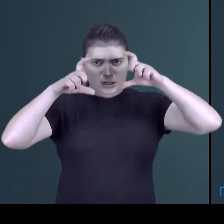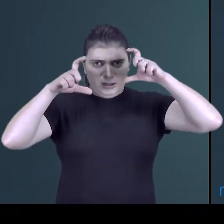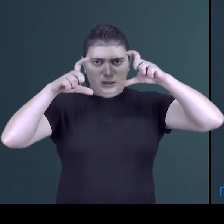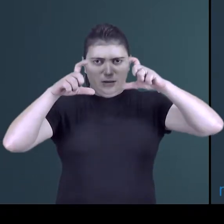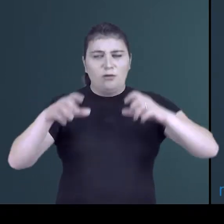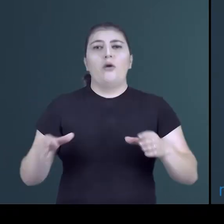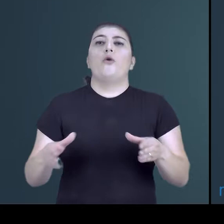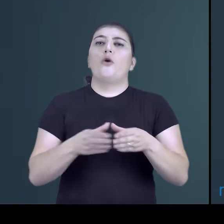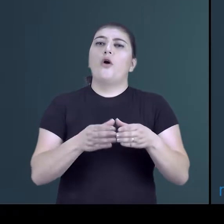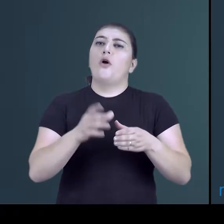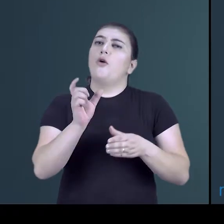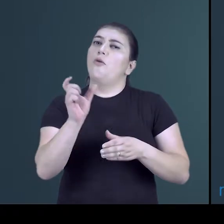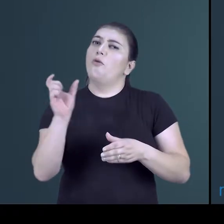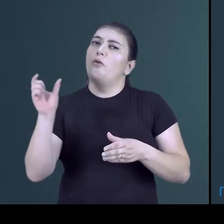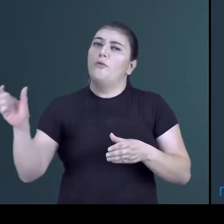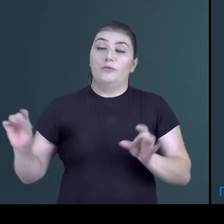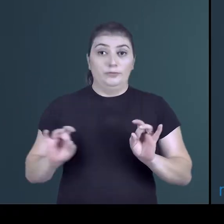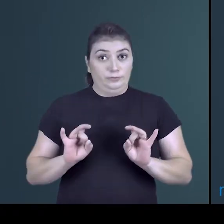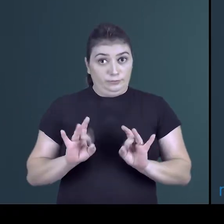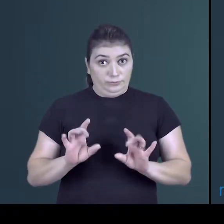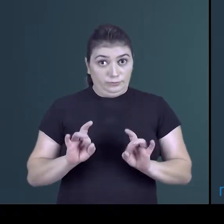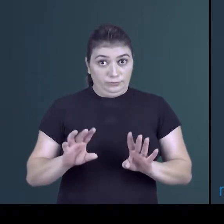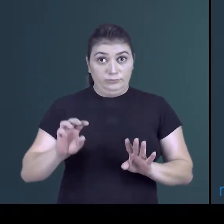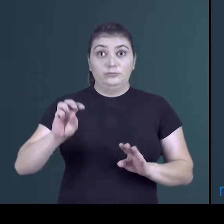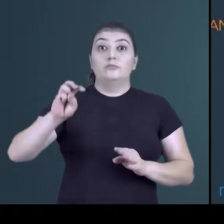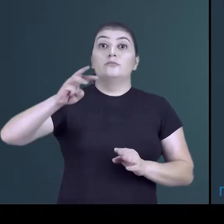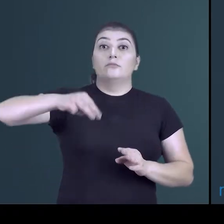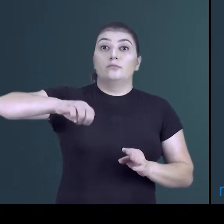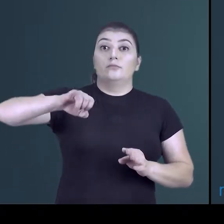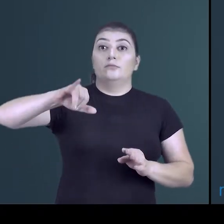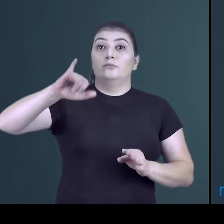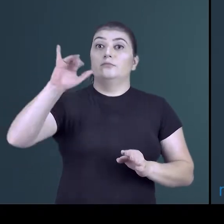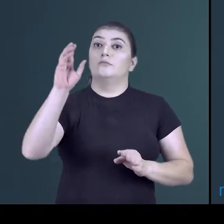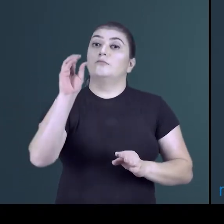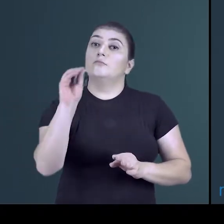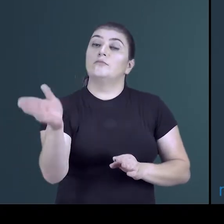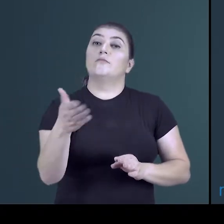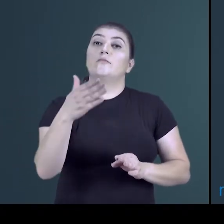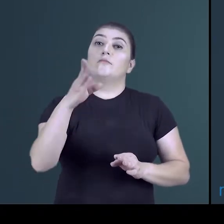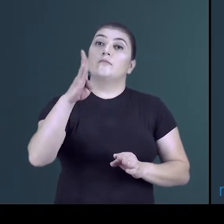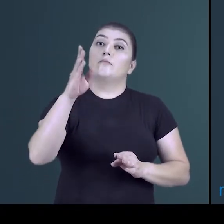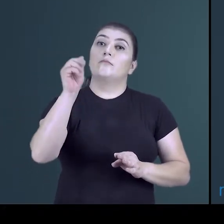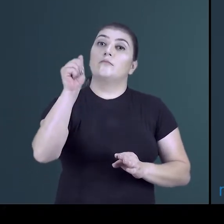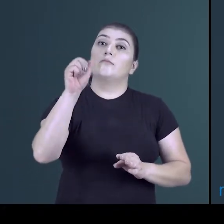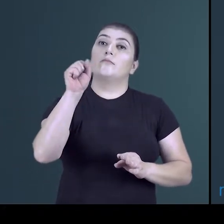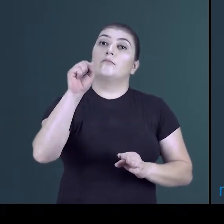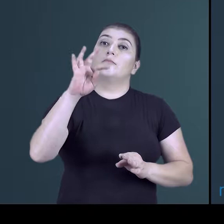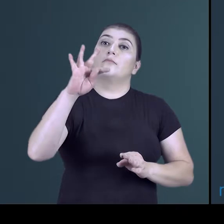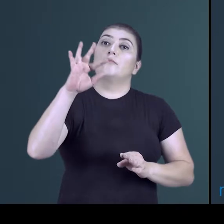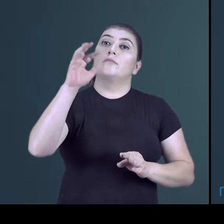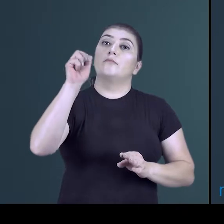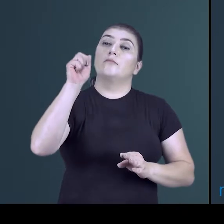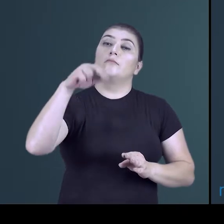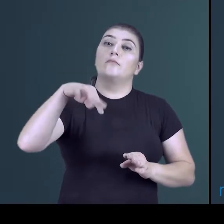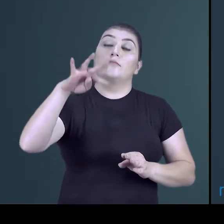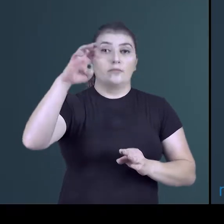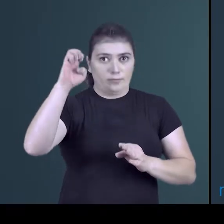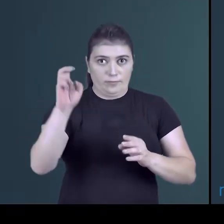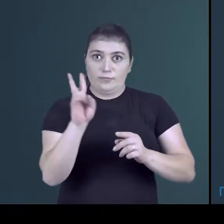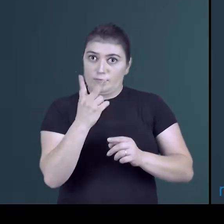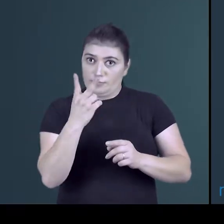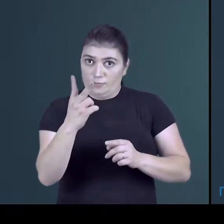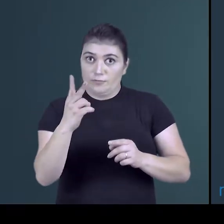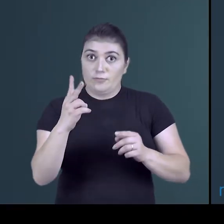atenção para as classes de palavras especiais, meio e bastante. Essas classes de palavras podem funcionar de